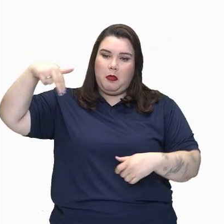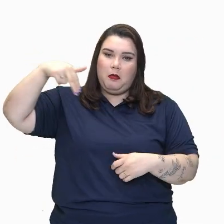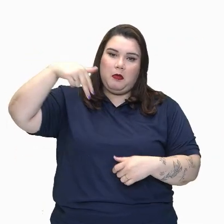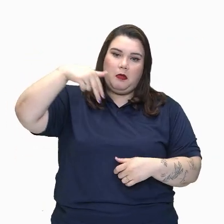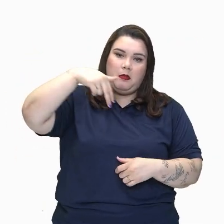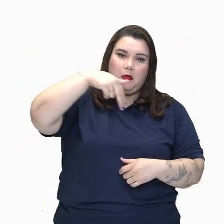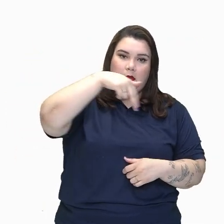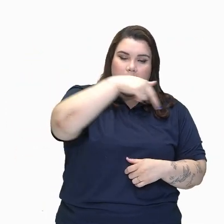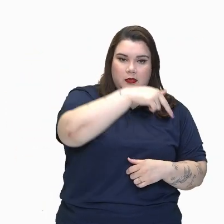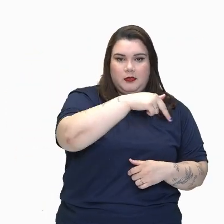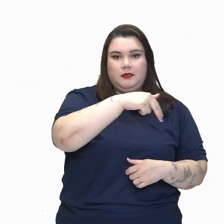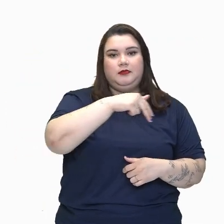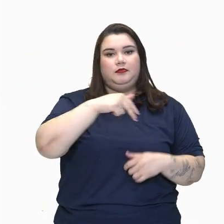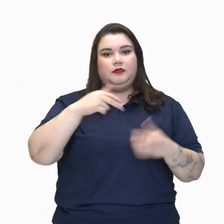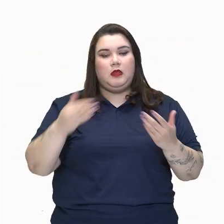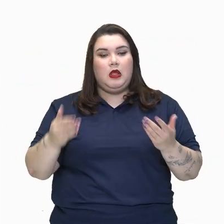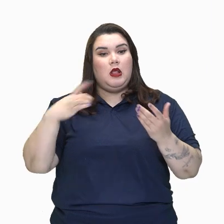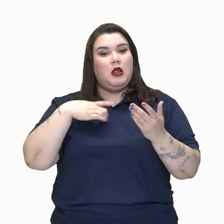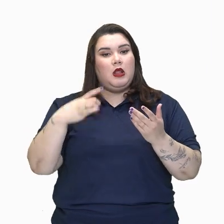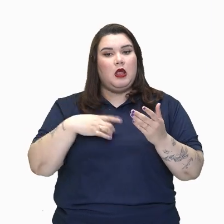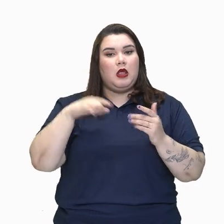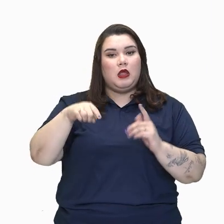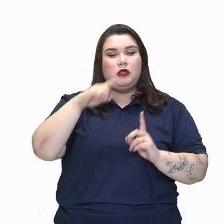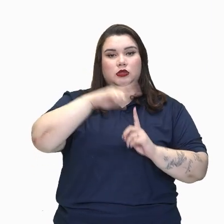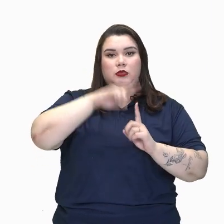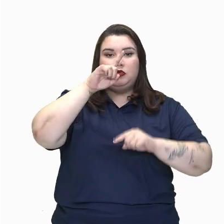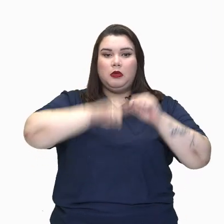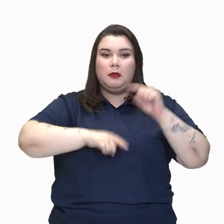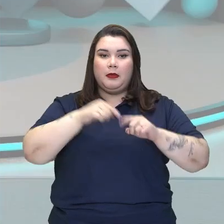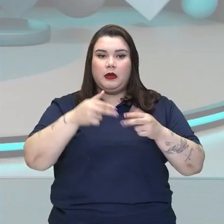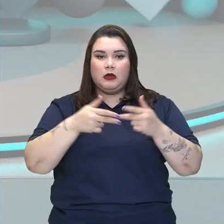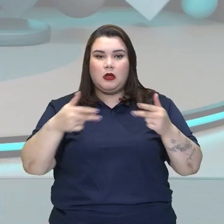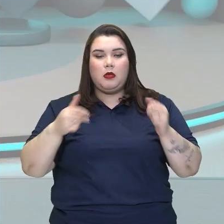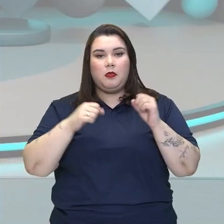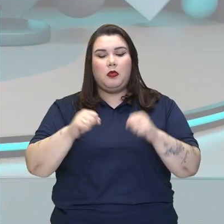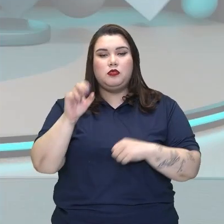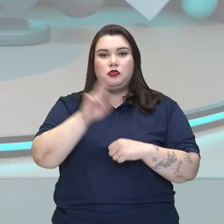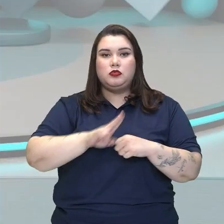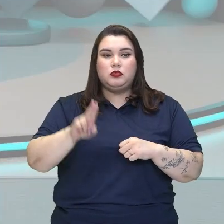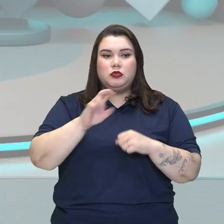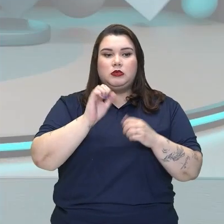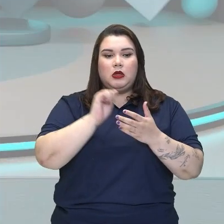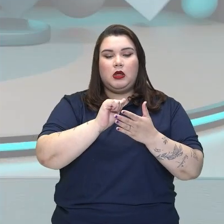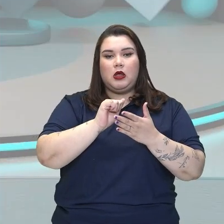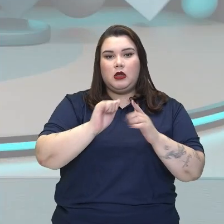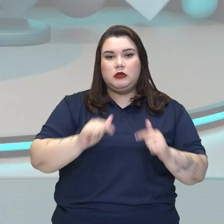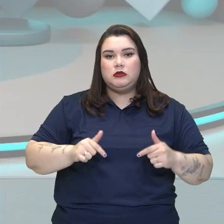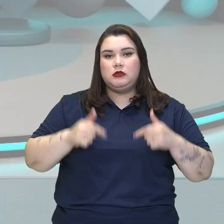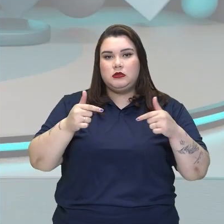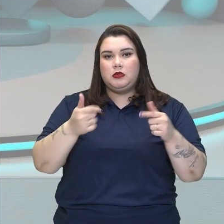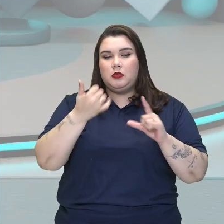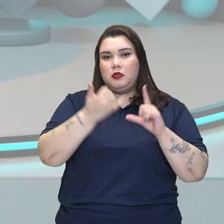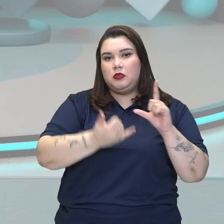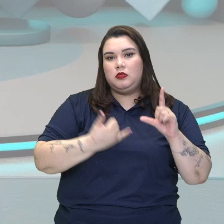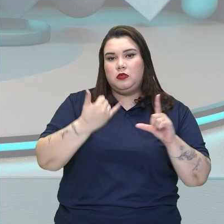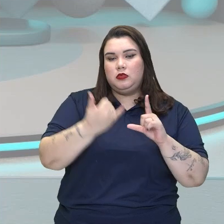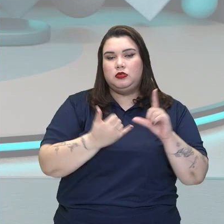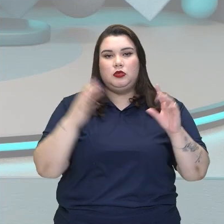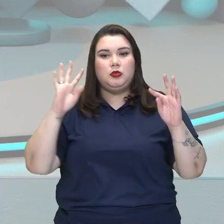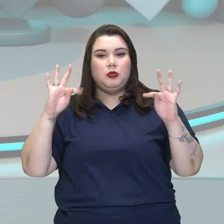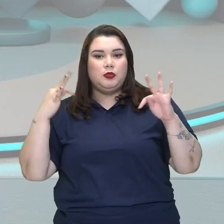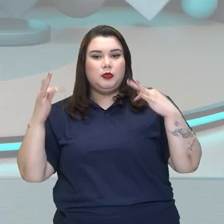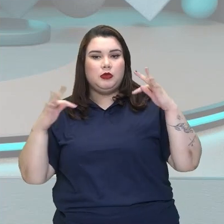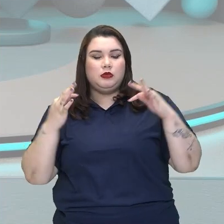em atividades lúdicas, esportivas e turísticas. Beleza? Tá bom? Então, isso aí